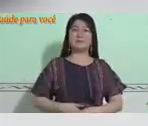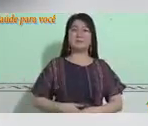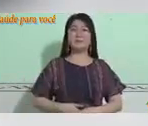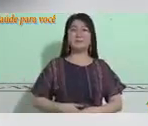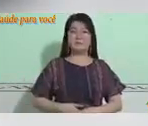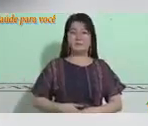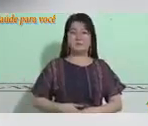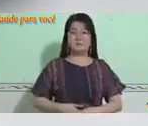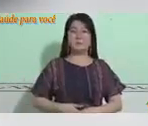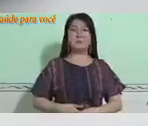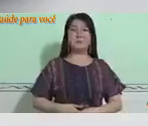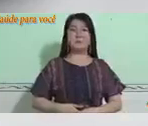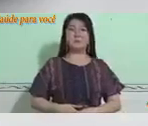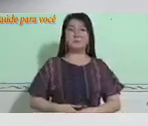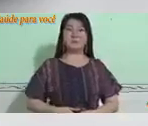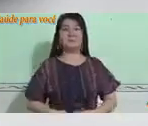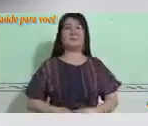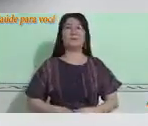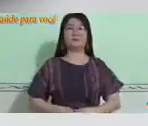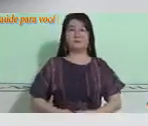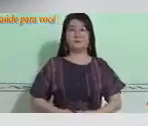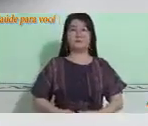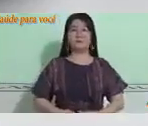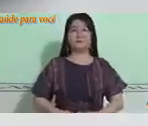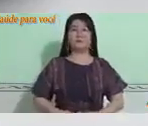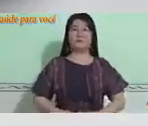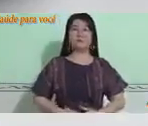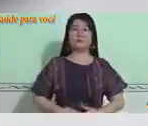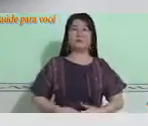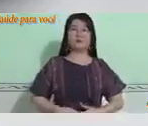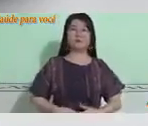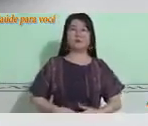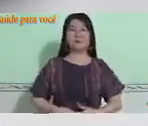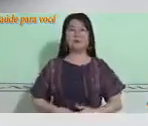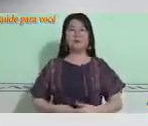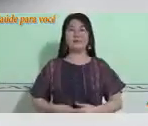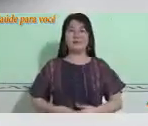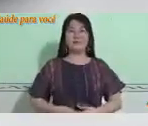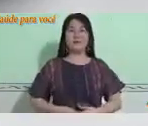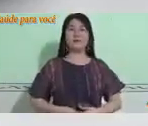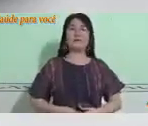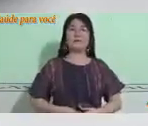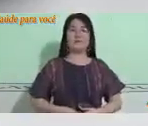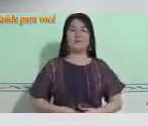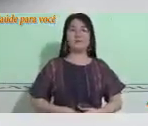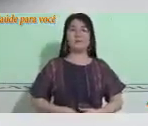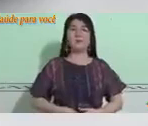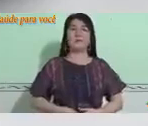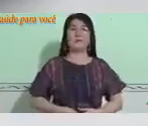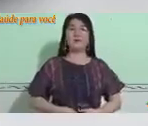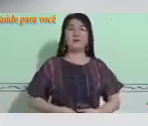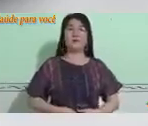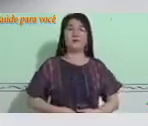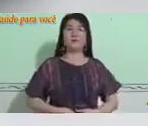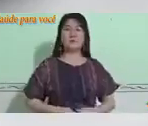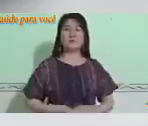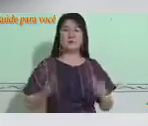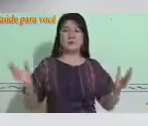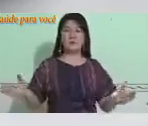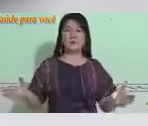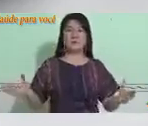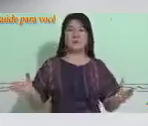por exemplo, porque aumenta o risco de sangramento durante a cirurgia e no pós-operatório, que podem prejudicar a